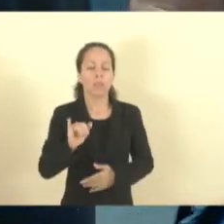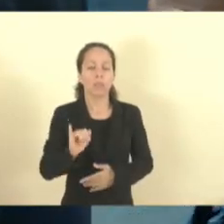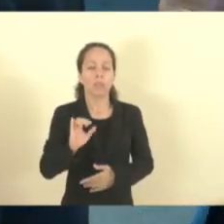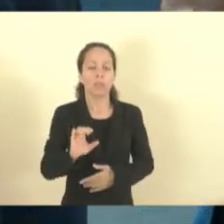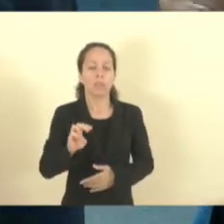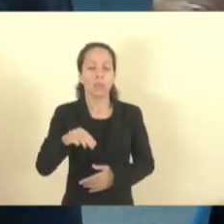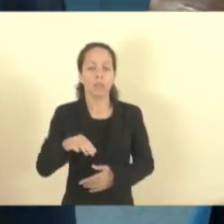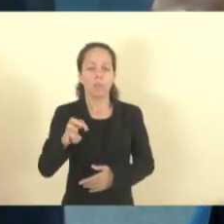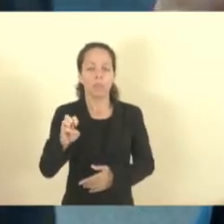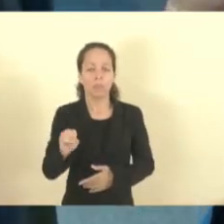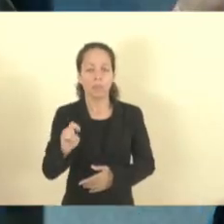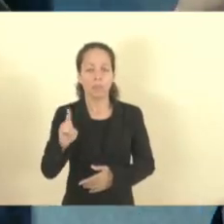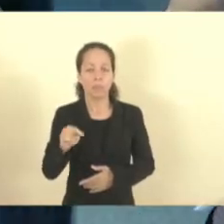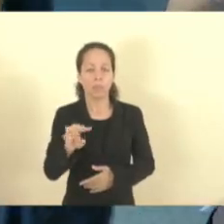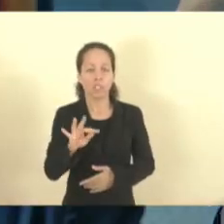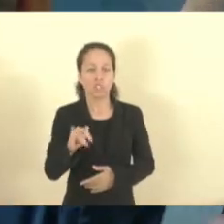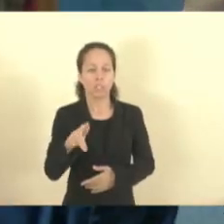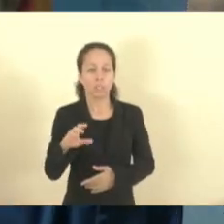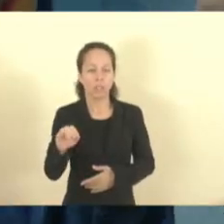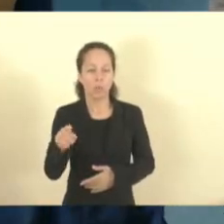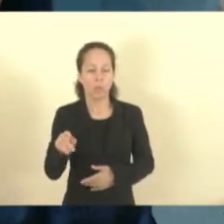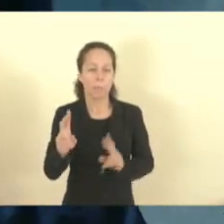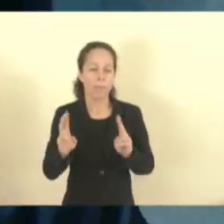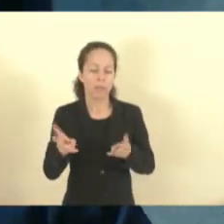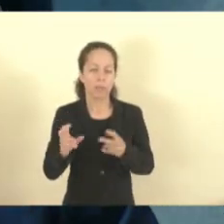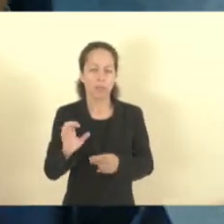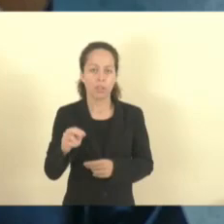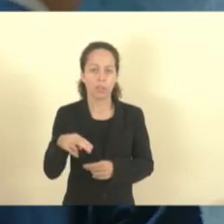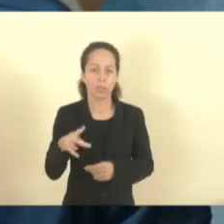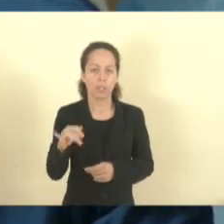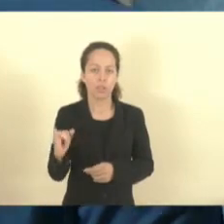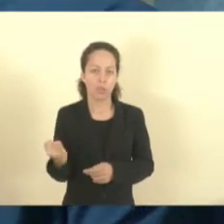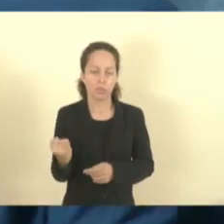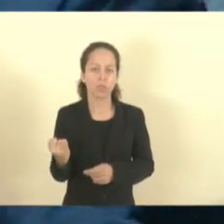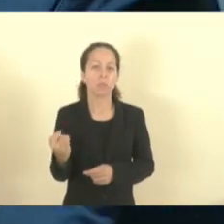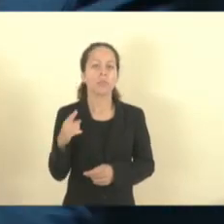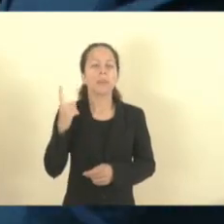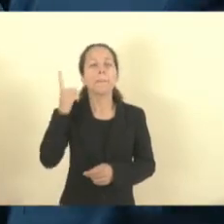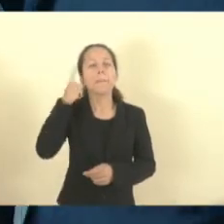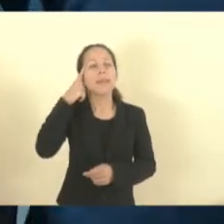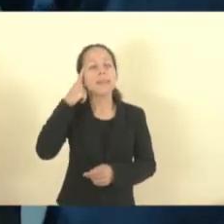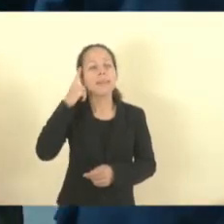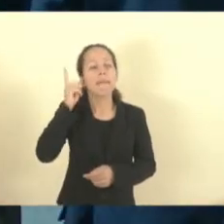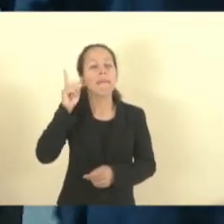como falou o deputado Tiago, quando é o mesmo CNPJ, não tem sentido você fazer cobrança nem